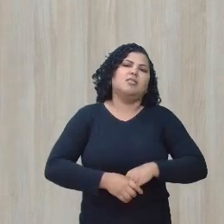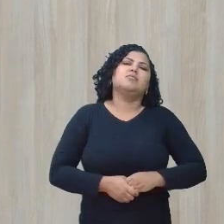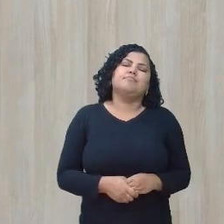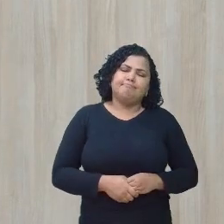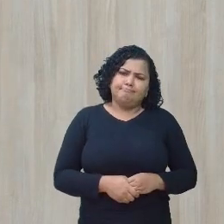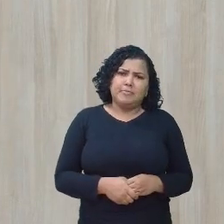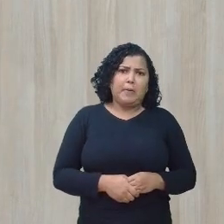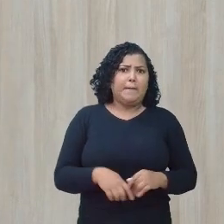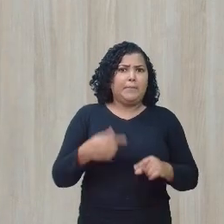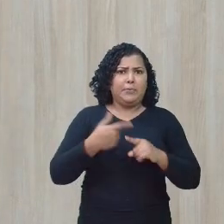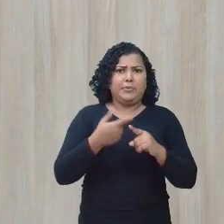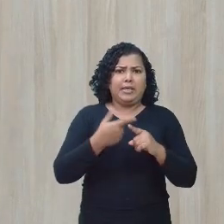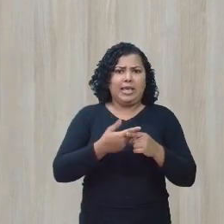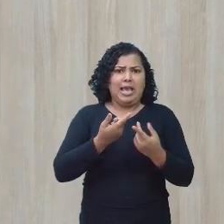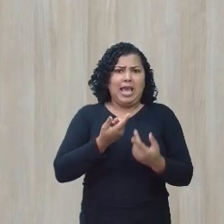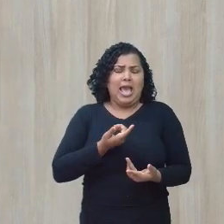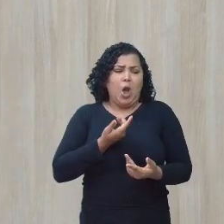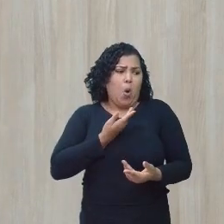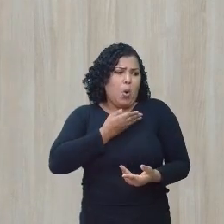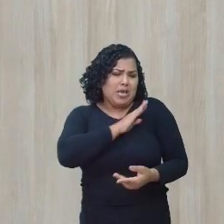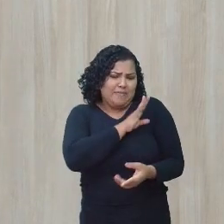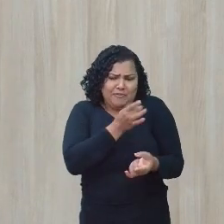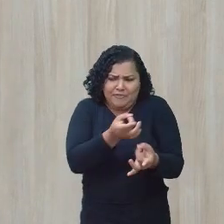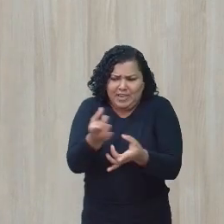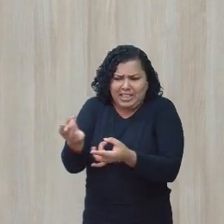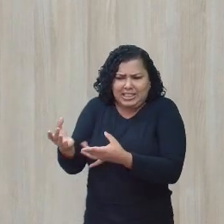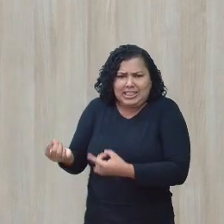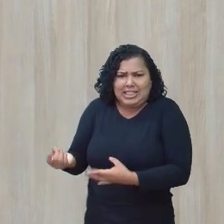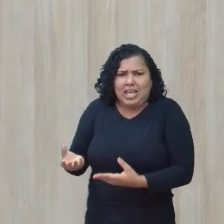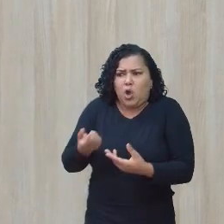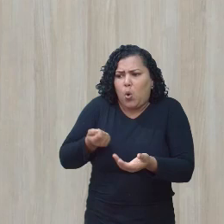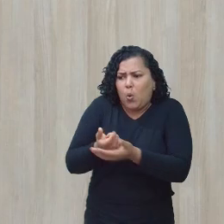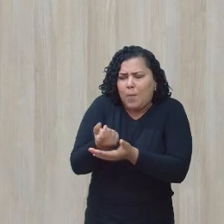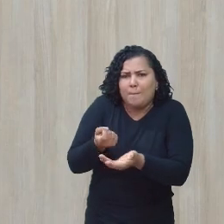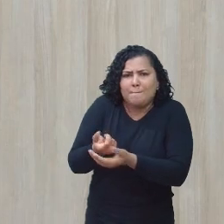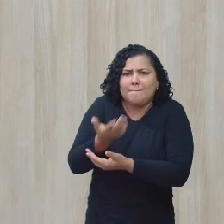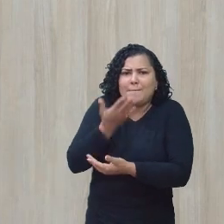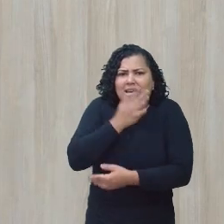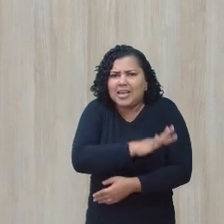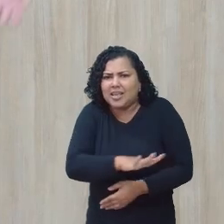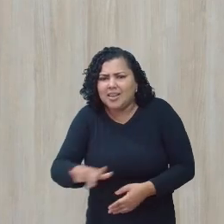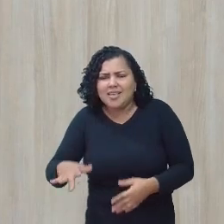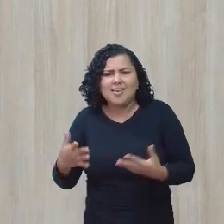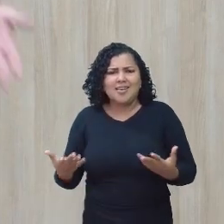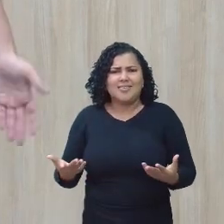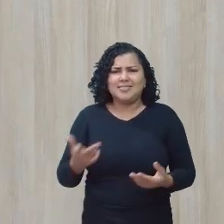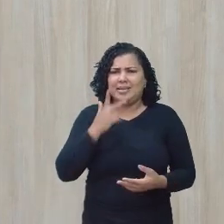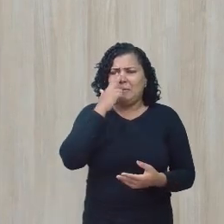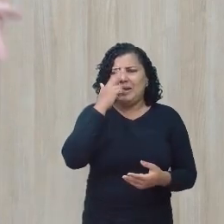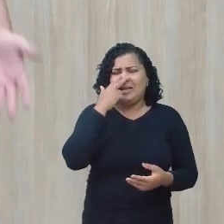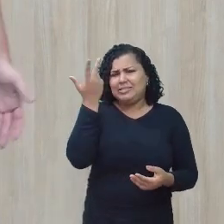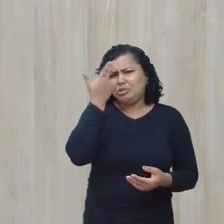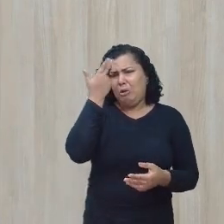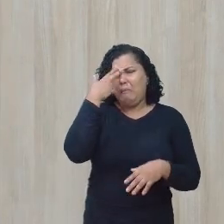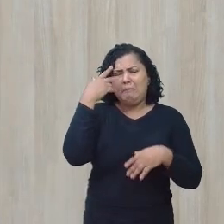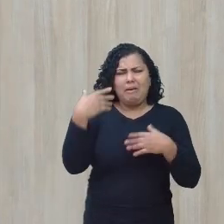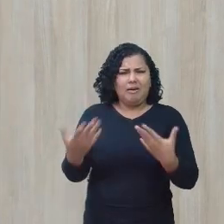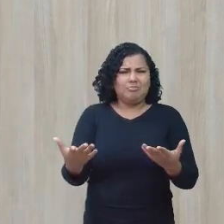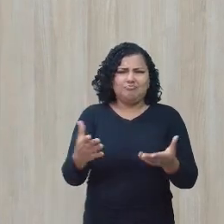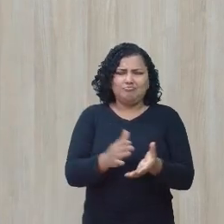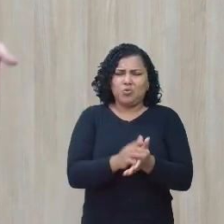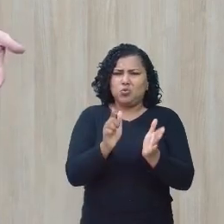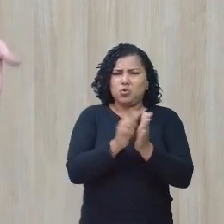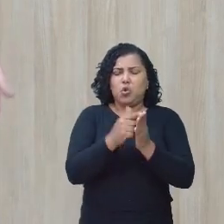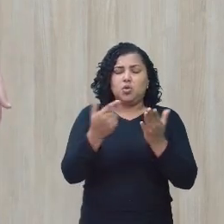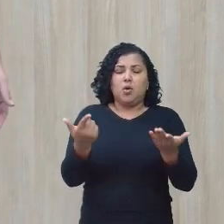tão horrível como anunciar, né, a venda, a compra de crianças, enfim, de pessoas, né, de forma, né, no jornal, de forma tão natural. Então a